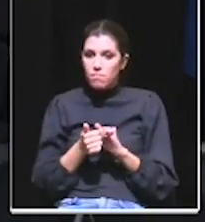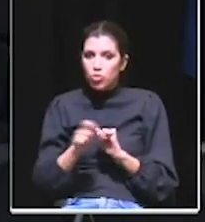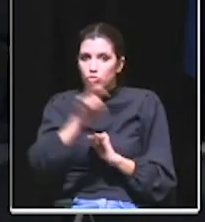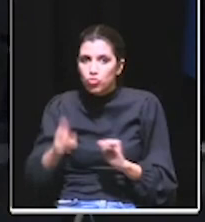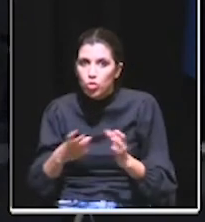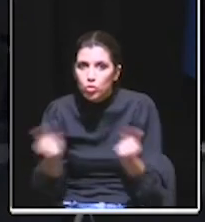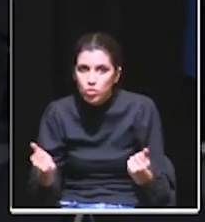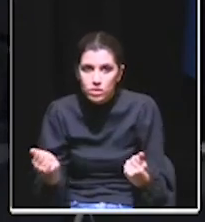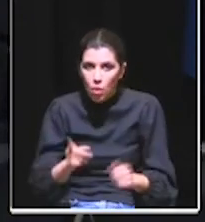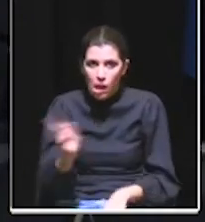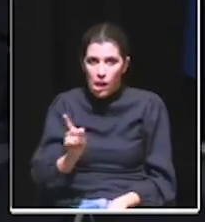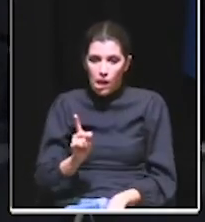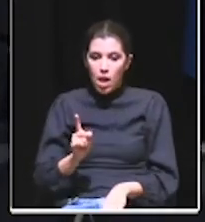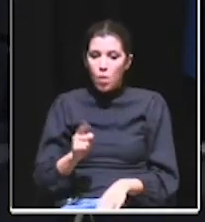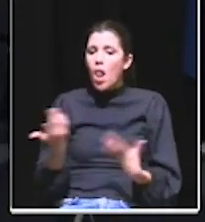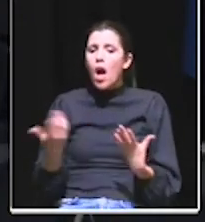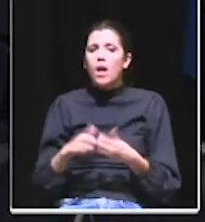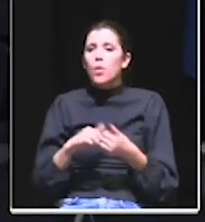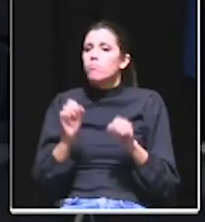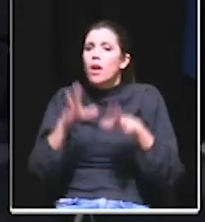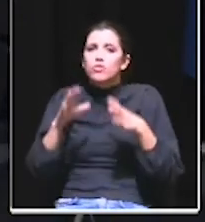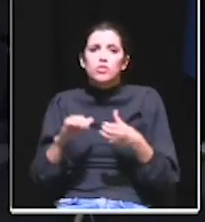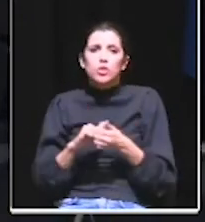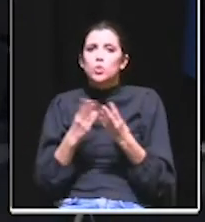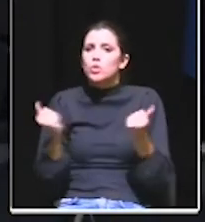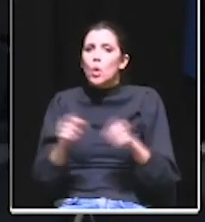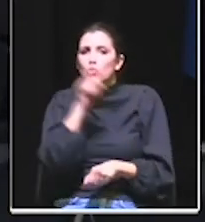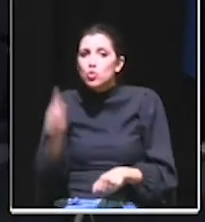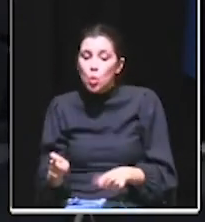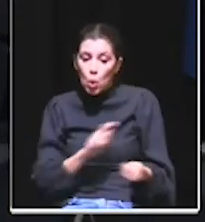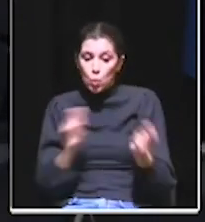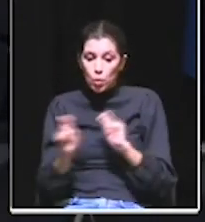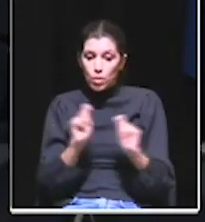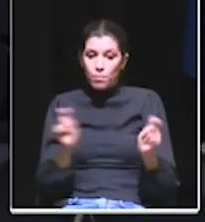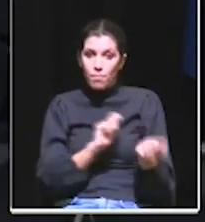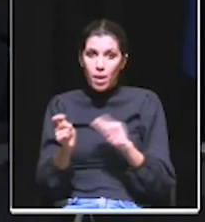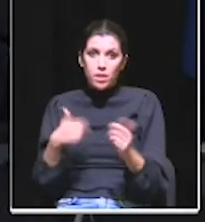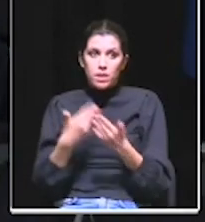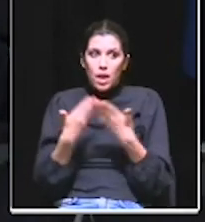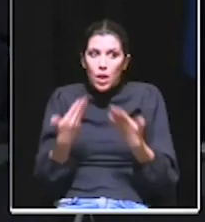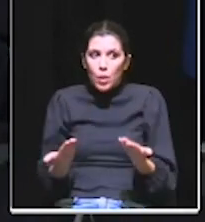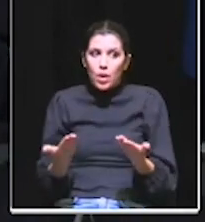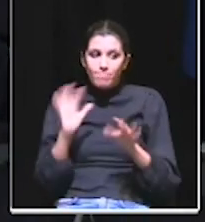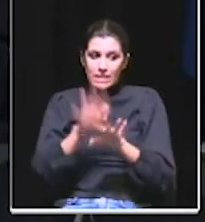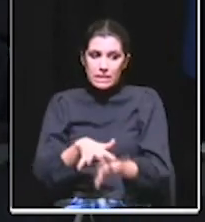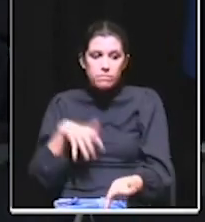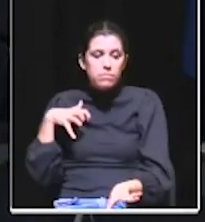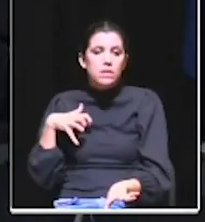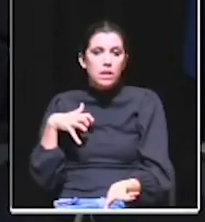solução fácil, de um passe de mágica. O debate, até ao momento, também nesta Assembleia, tem